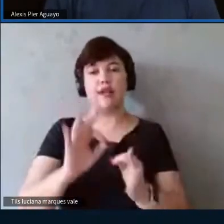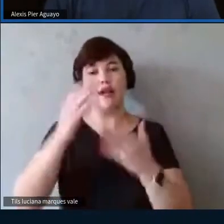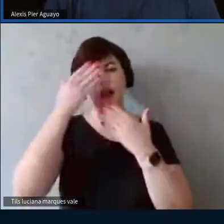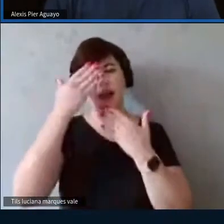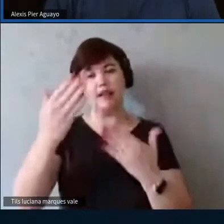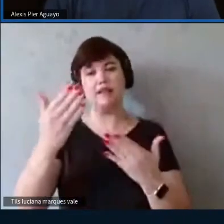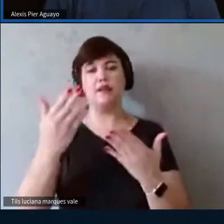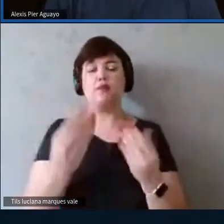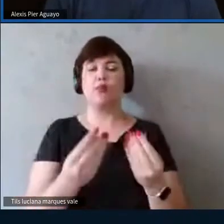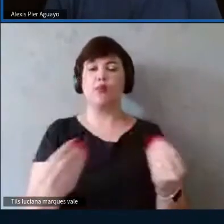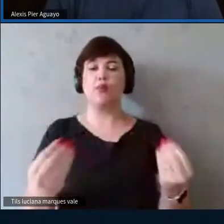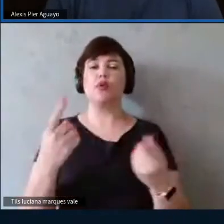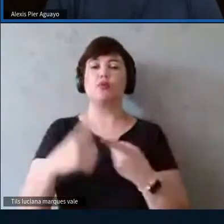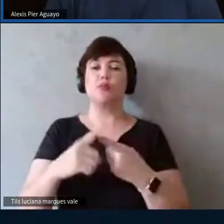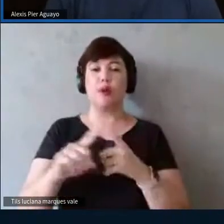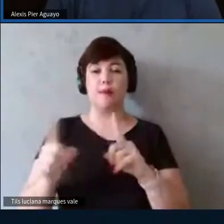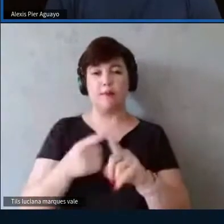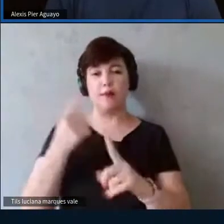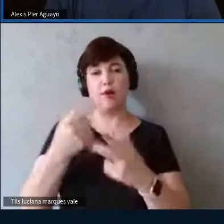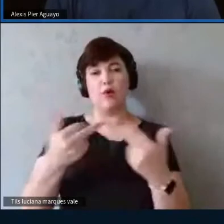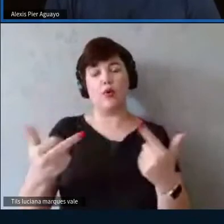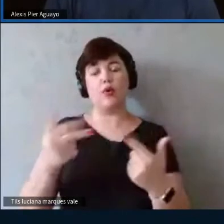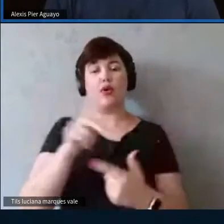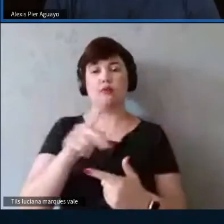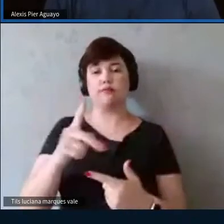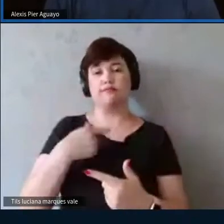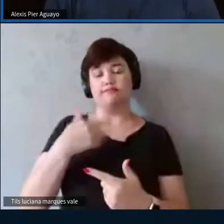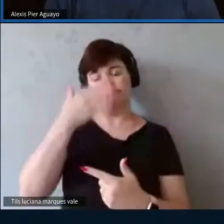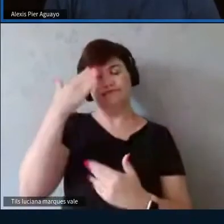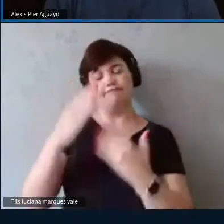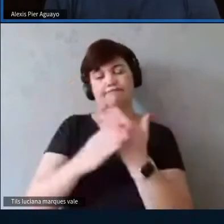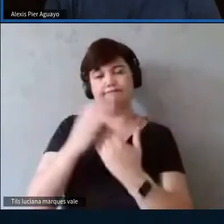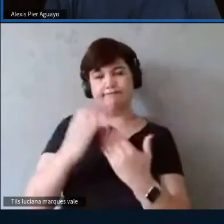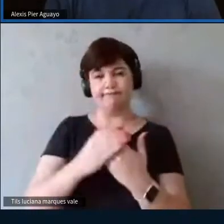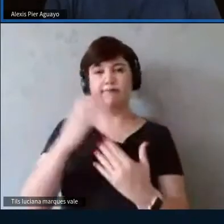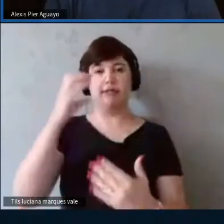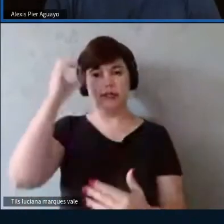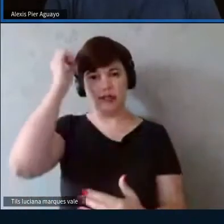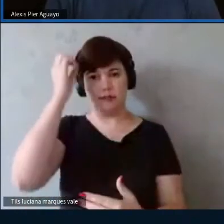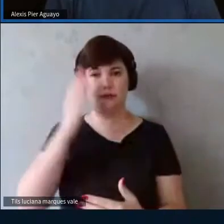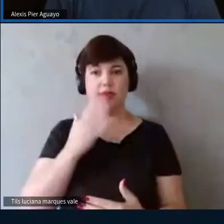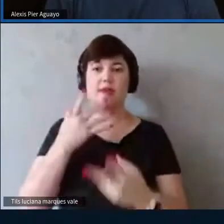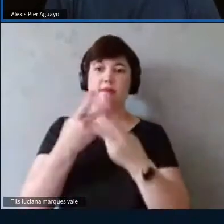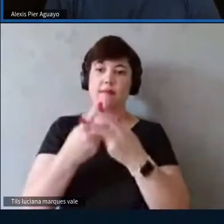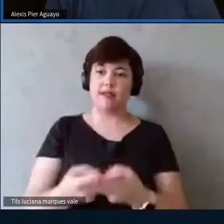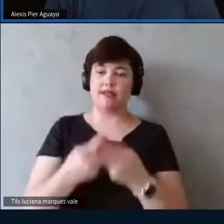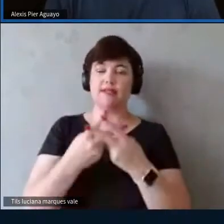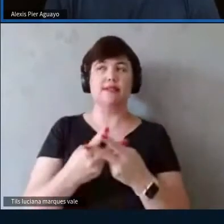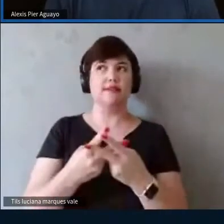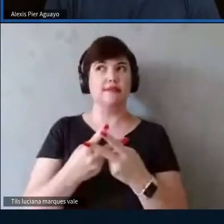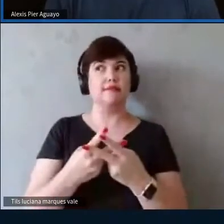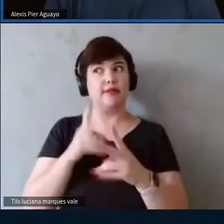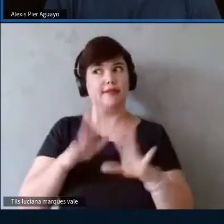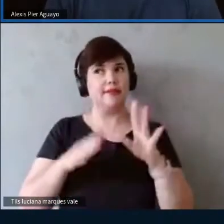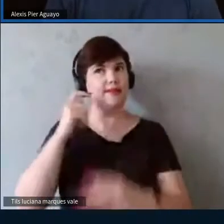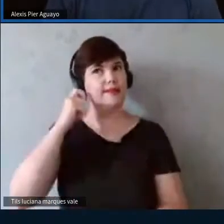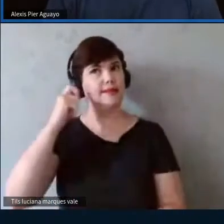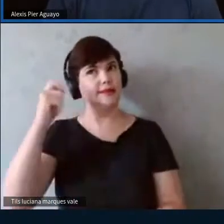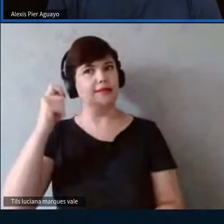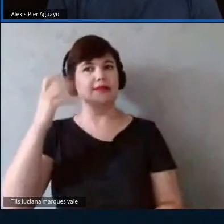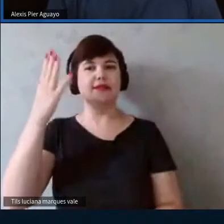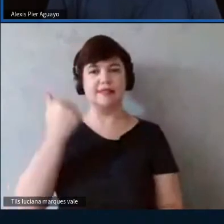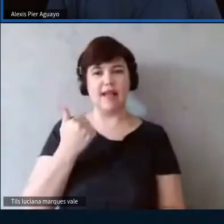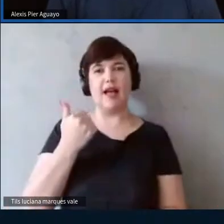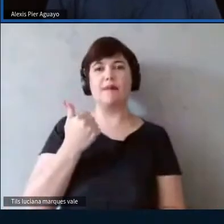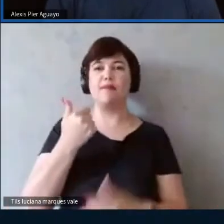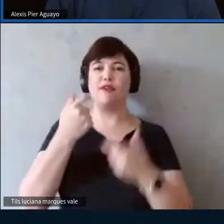muito. Primeiramente, agradecer a Sabine pela paciência que ela teve. Os puxões de orelha, ela sabe ser fofa